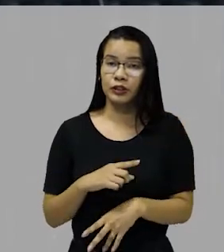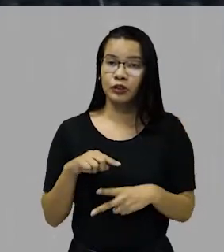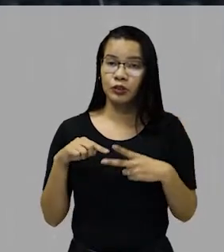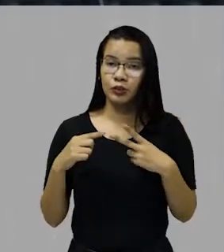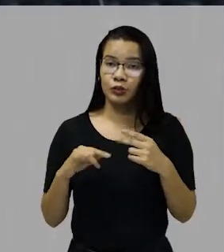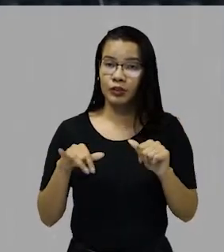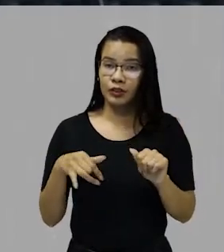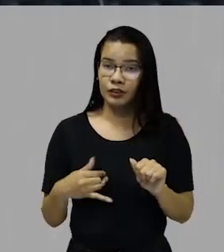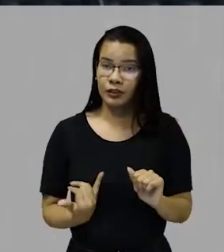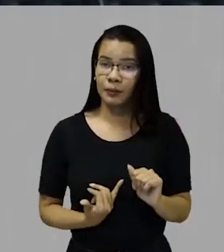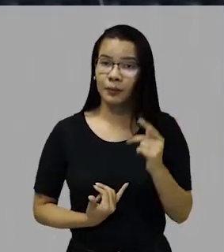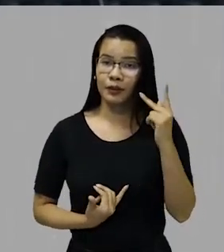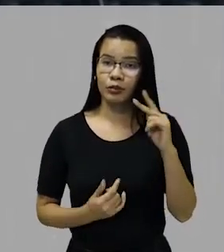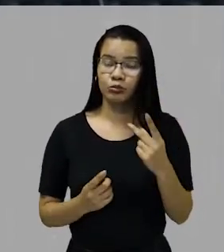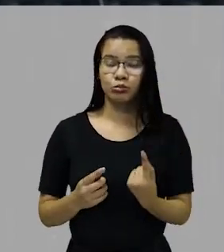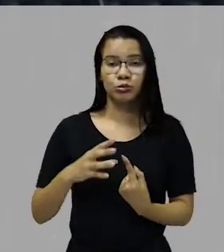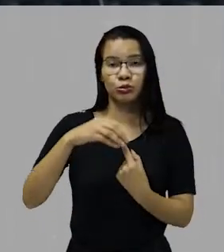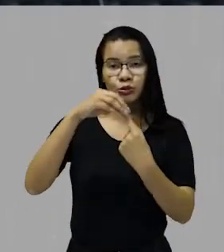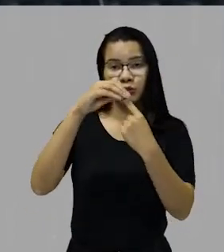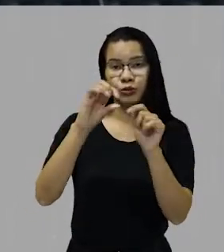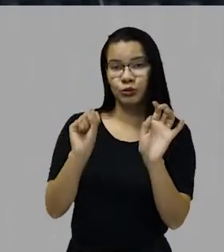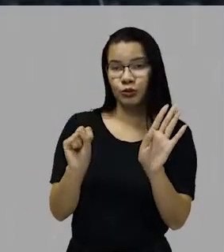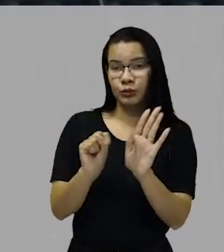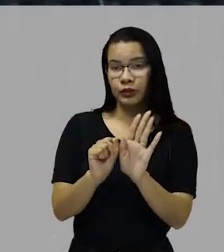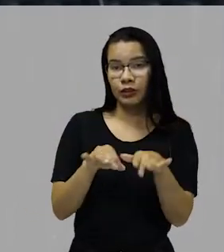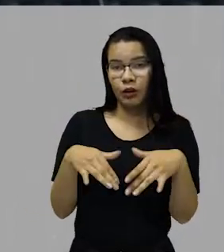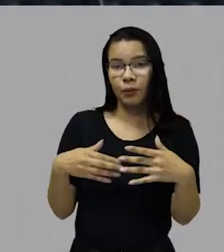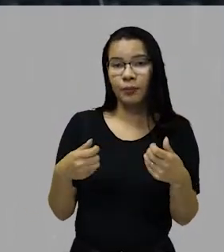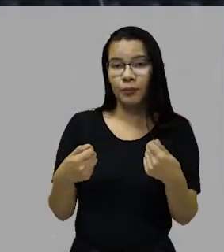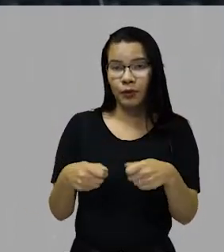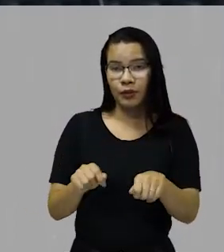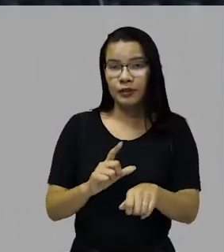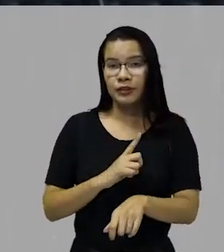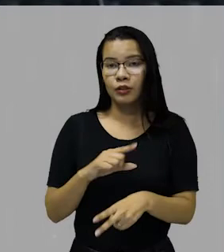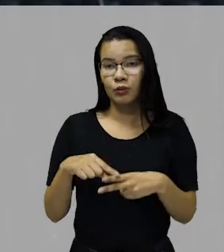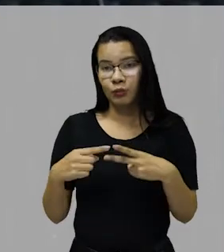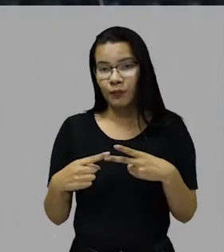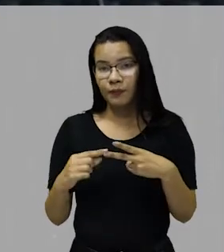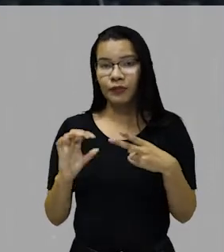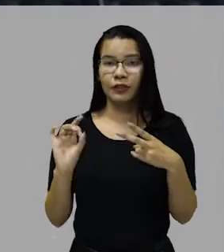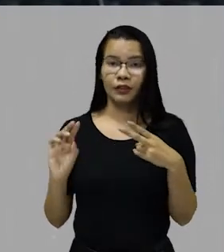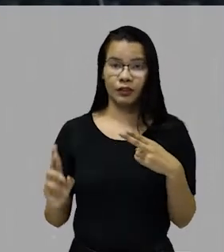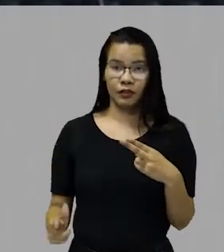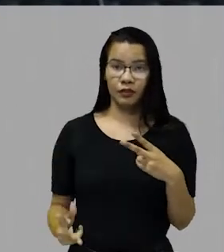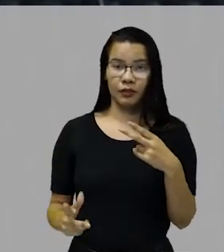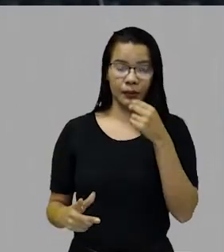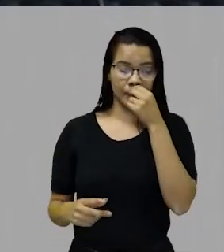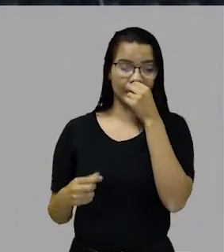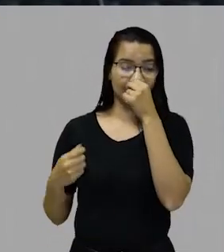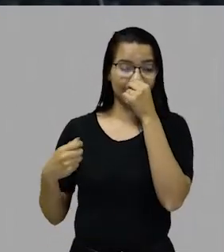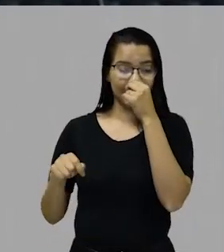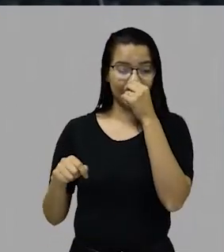dois adjetivos para um substantivo. Aí eu posso ter duas formas. Eu posso fazer a concordância.